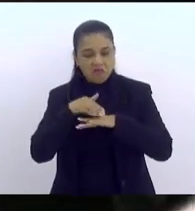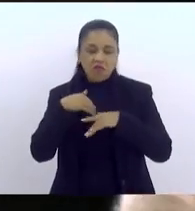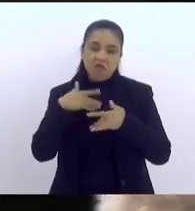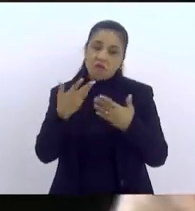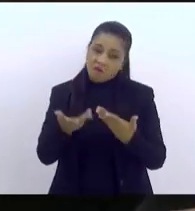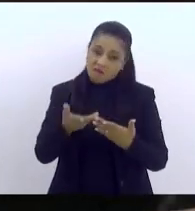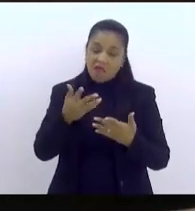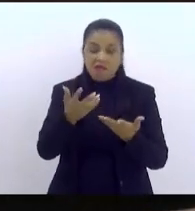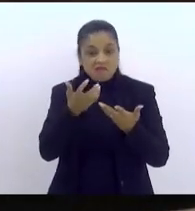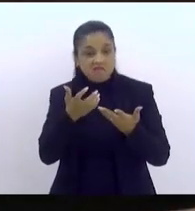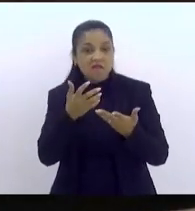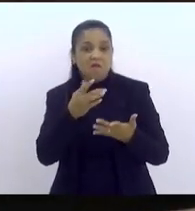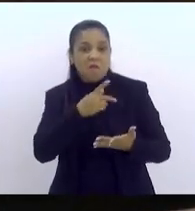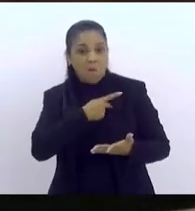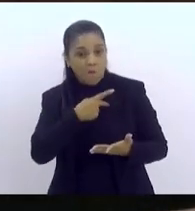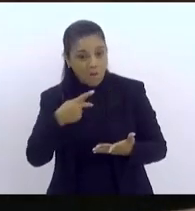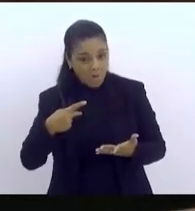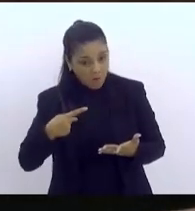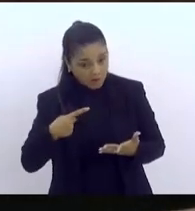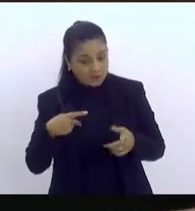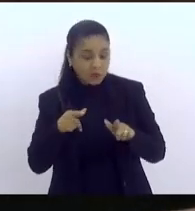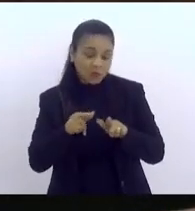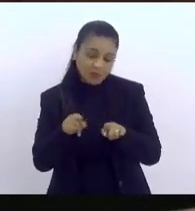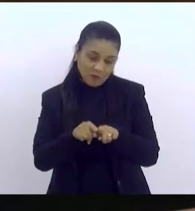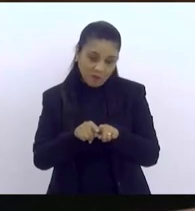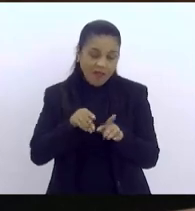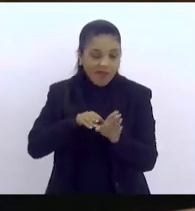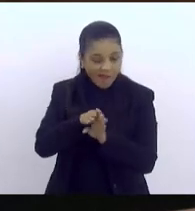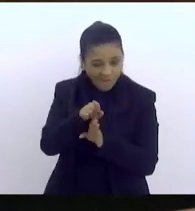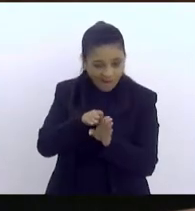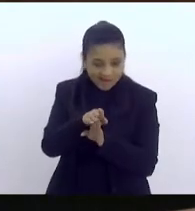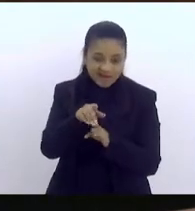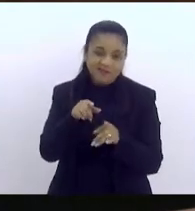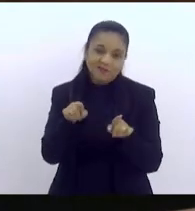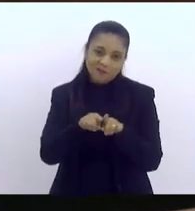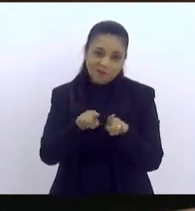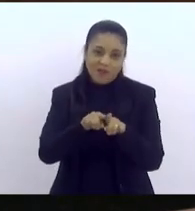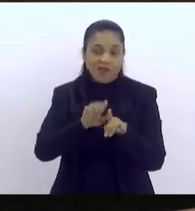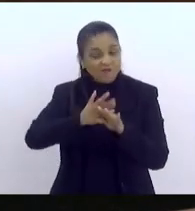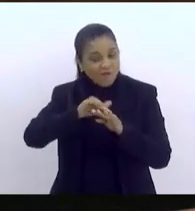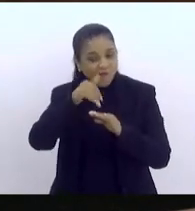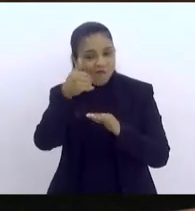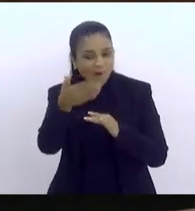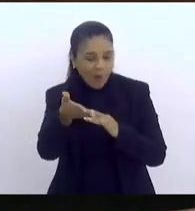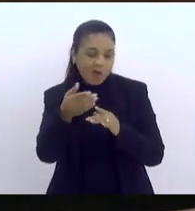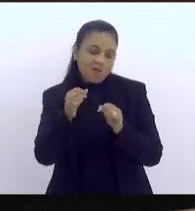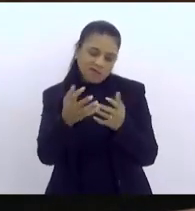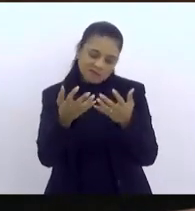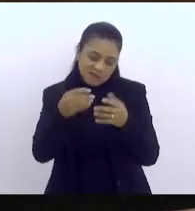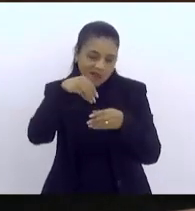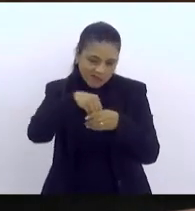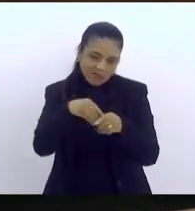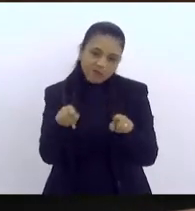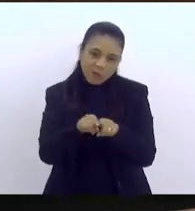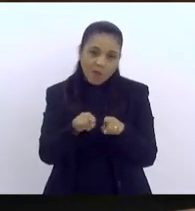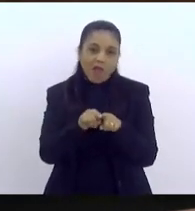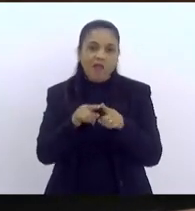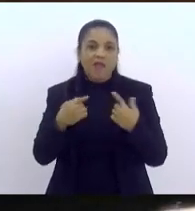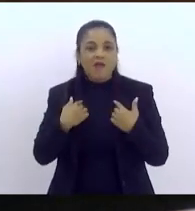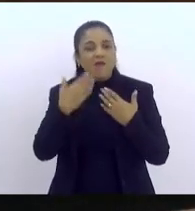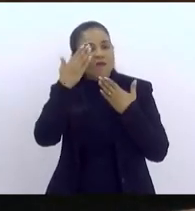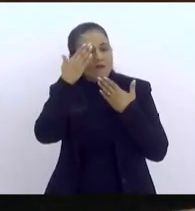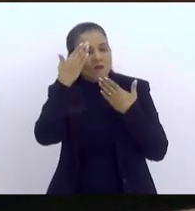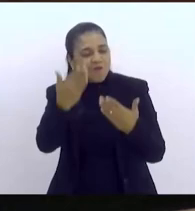pastor, mas nós estamos exercendo essa função e licenciados lá daquele nosso desafio que aceita. Muito obrigado